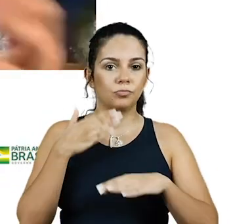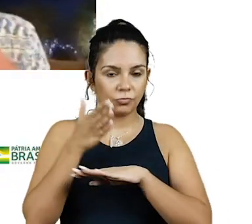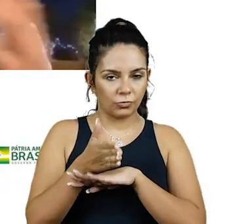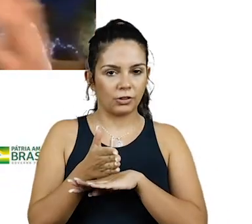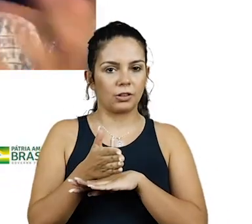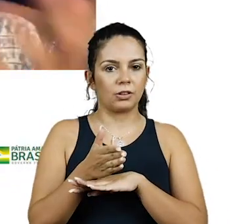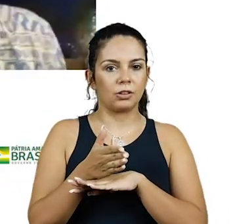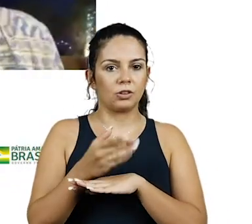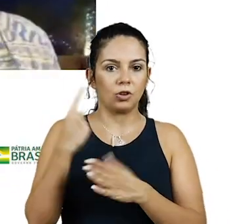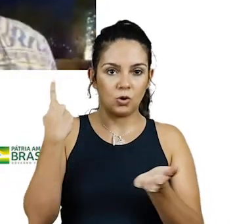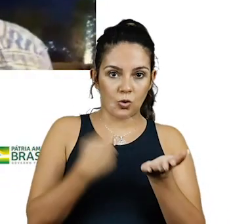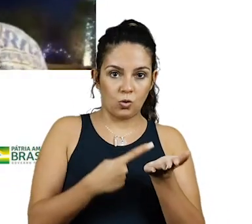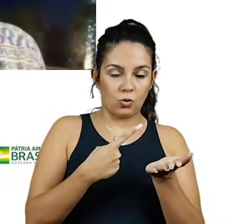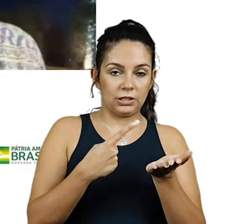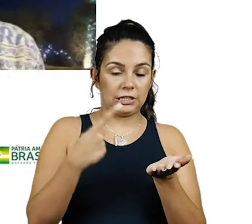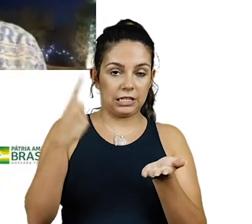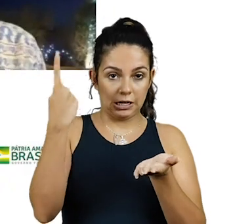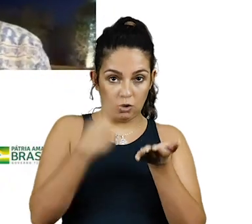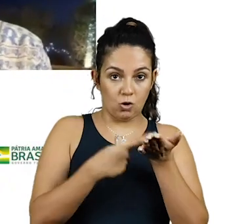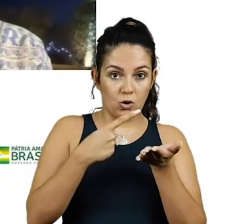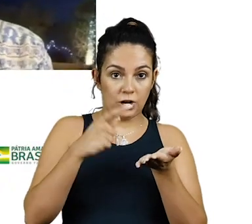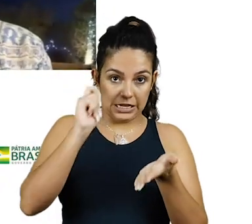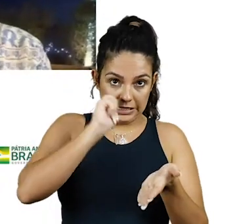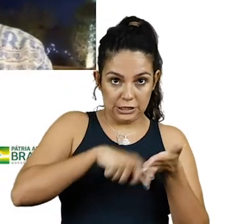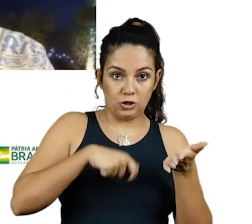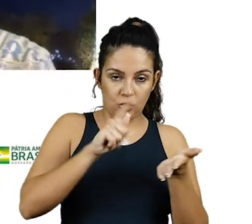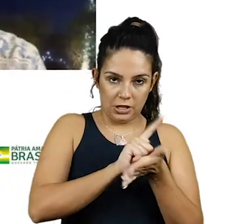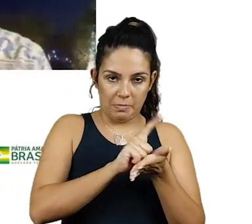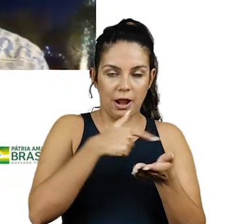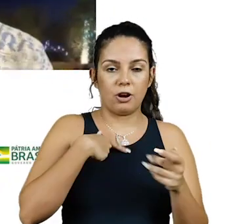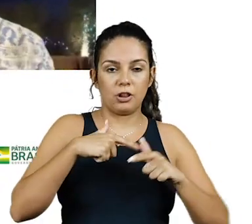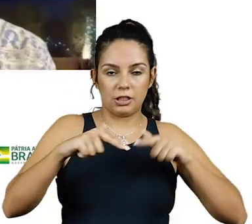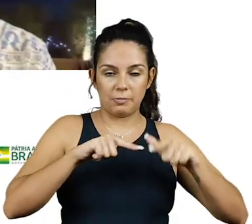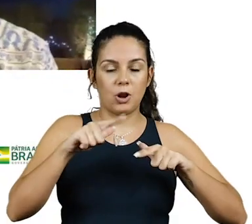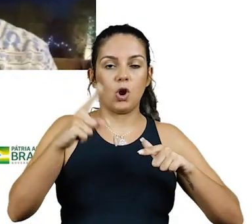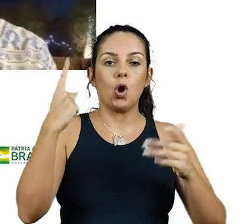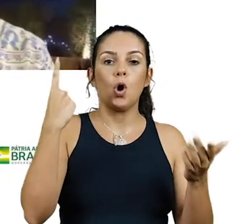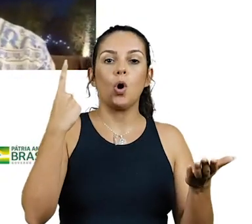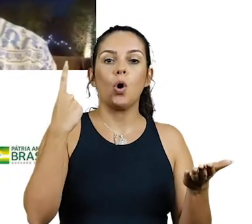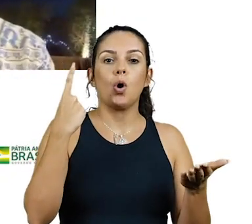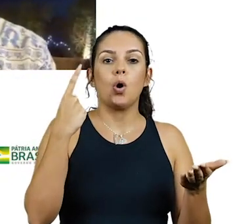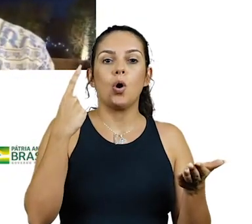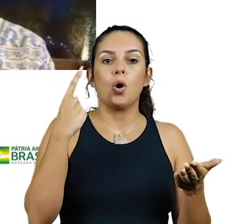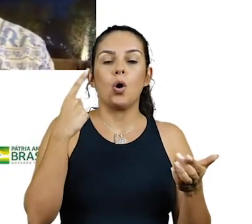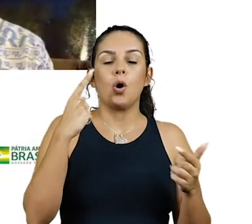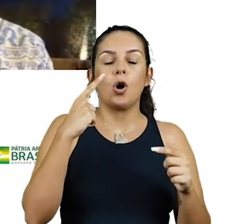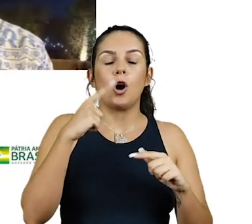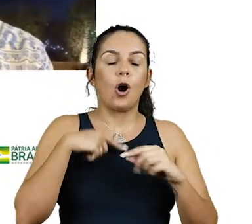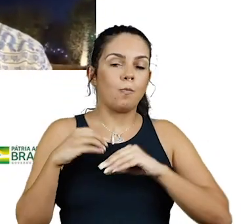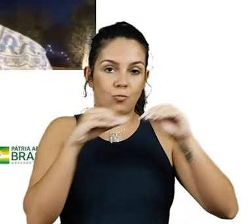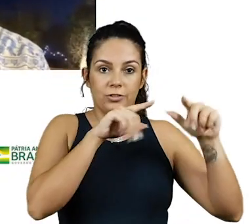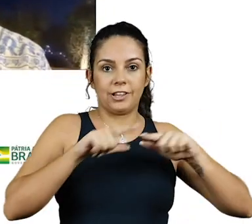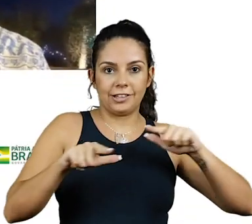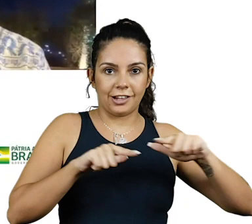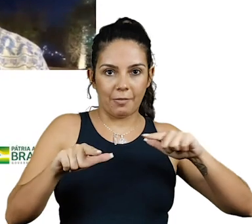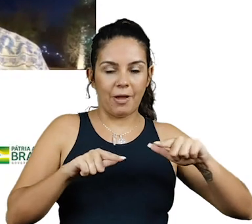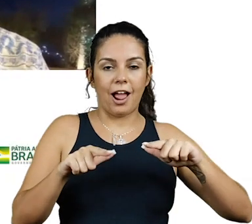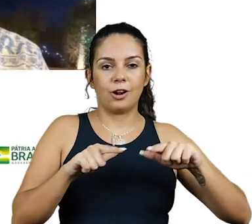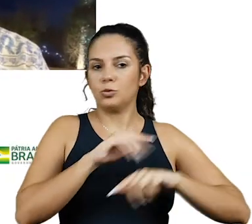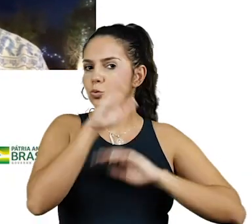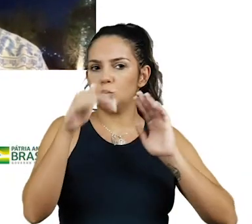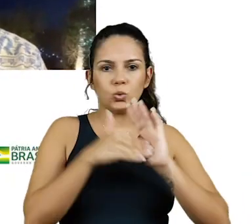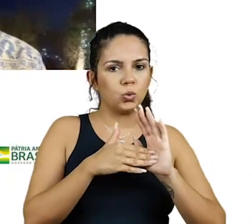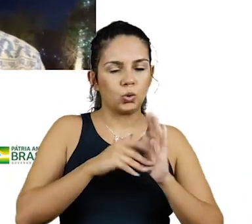contratado para fazer um trabalho de direção. É isso que eu queria falar. Mudou não é de emprego, não. Mudou de